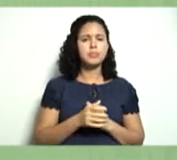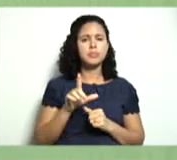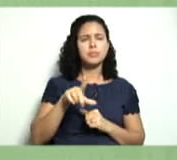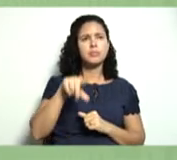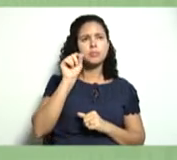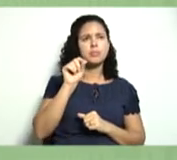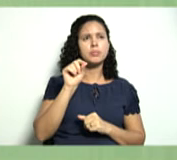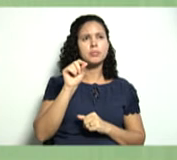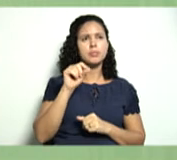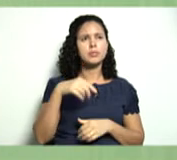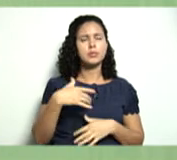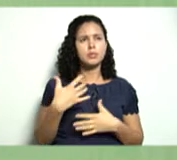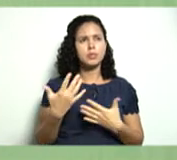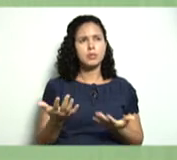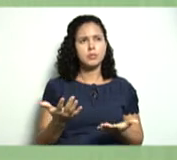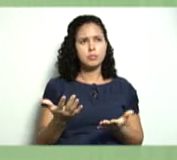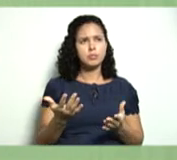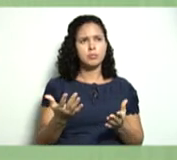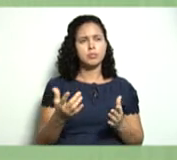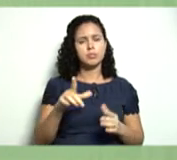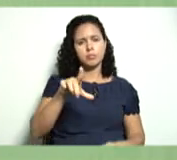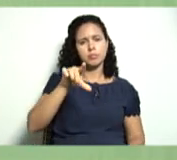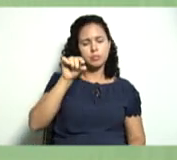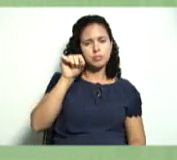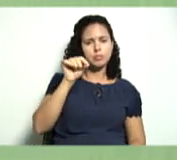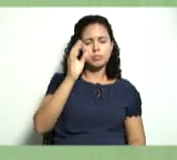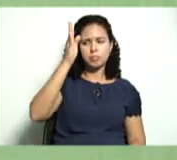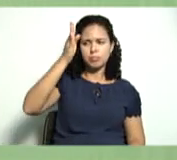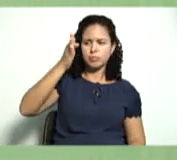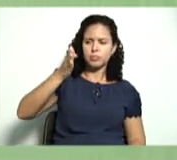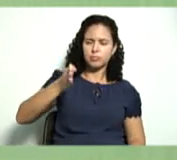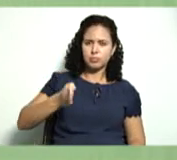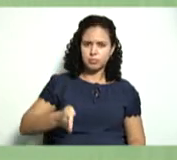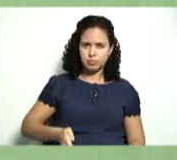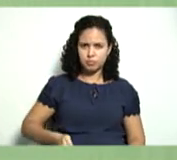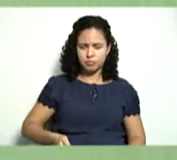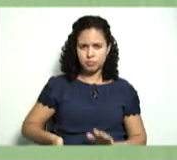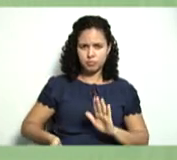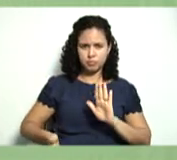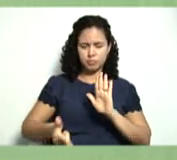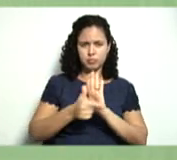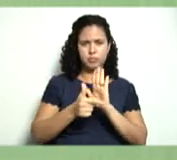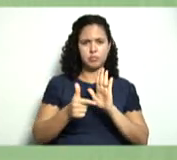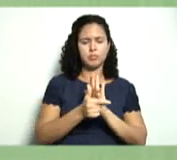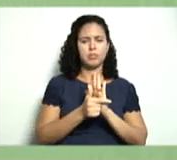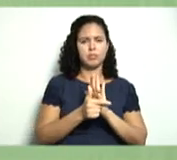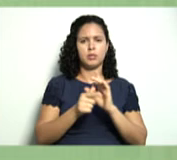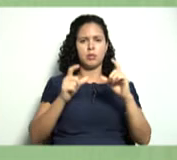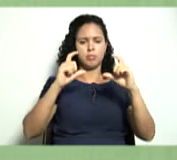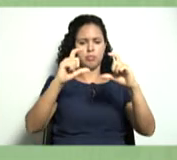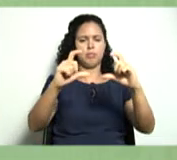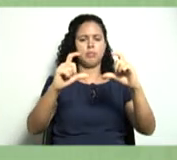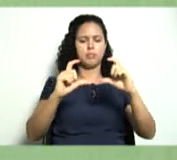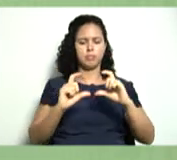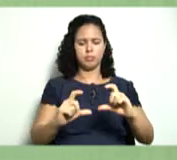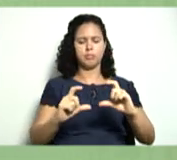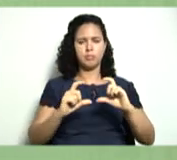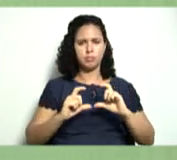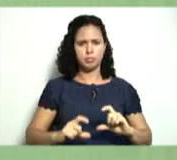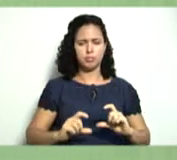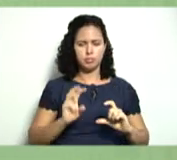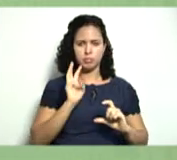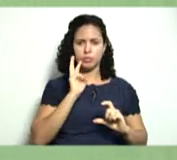escolheram qual a linha qual a opção de alinhamento da tabulação de parar tudo hoje na qual alternativa que não